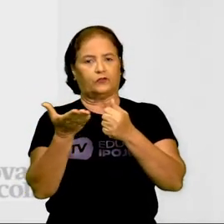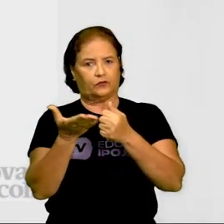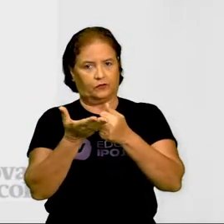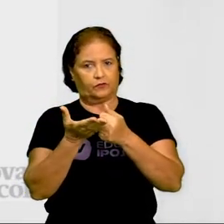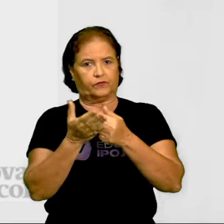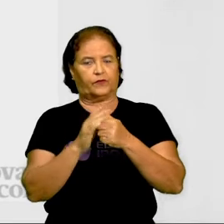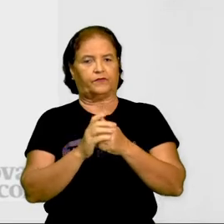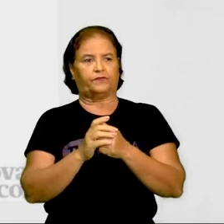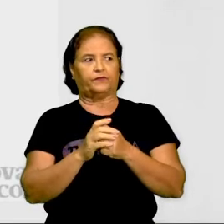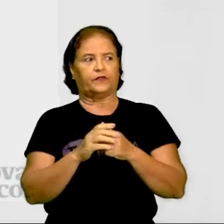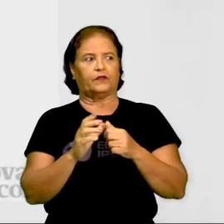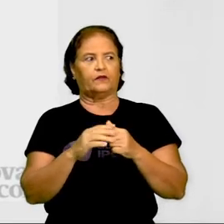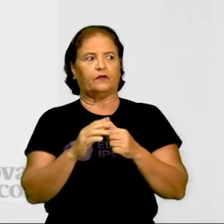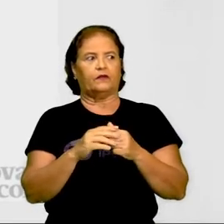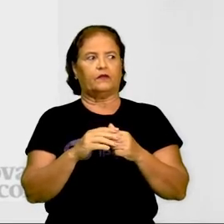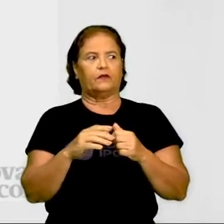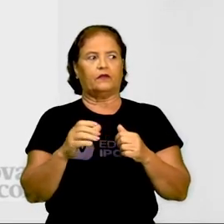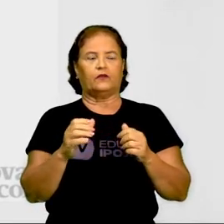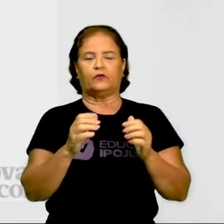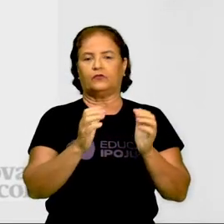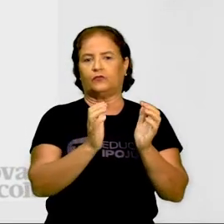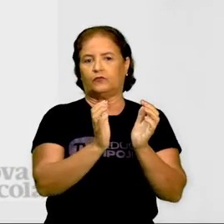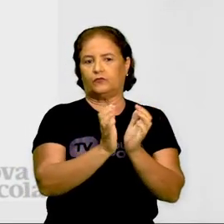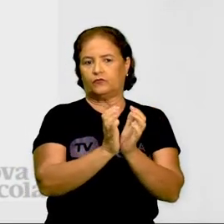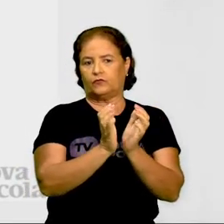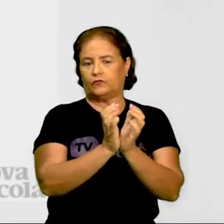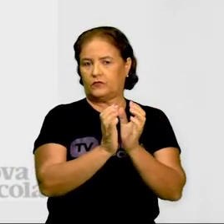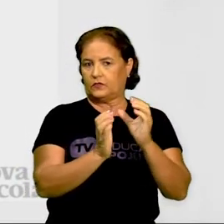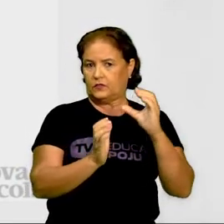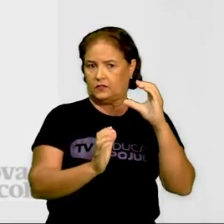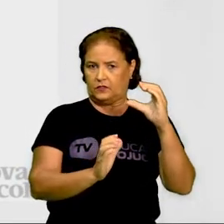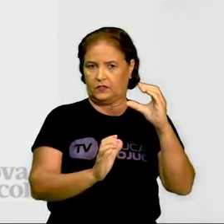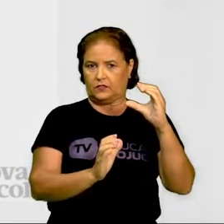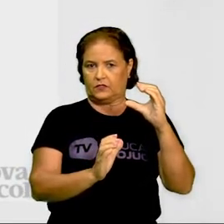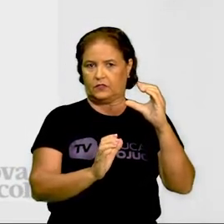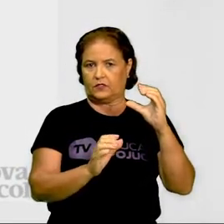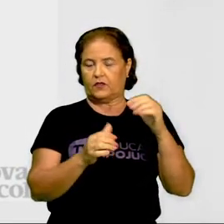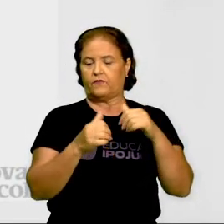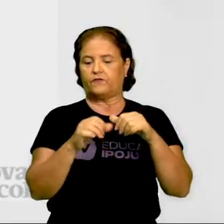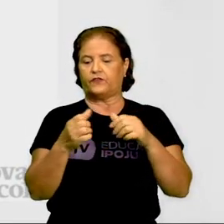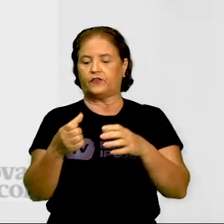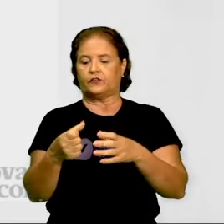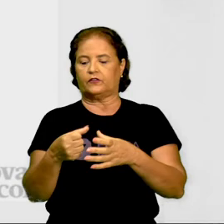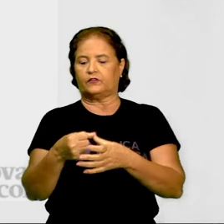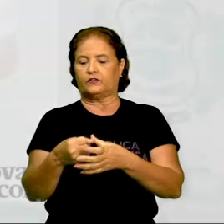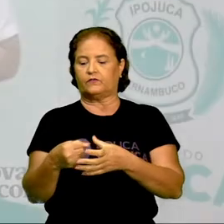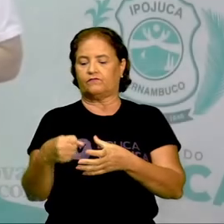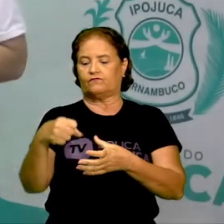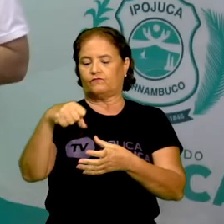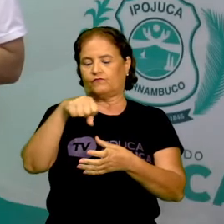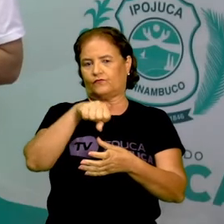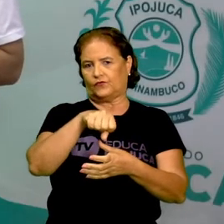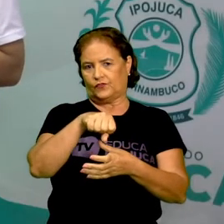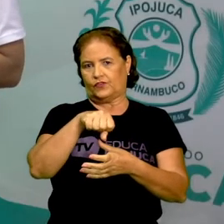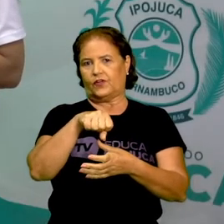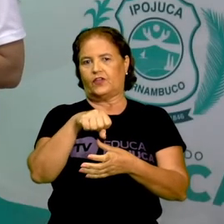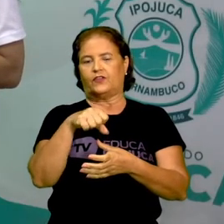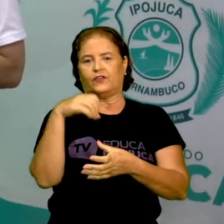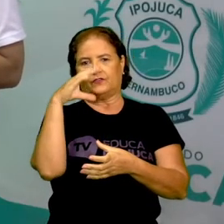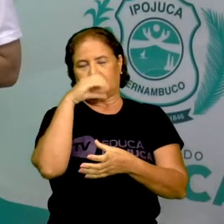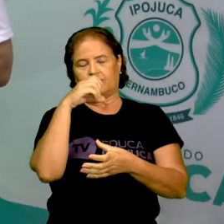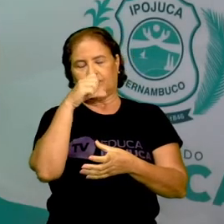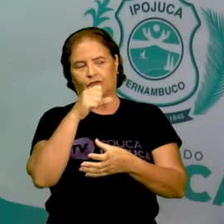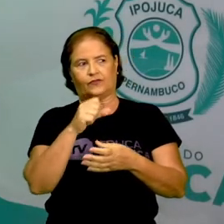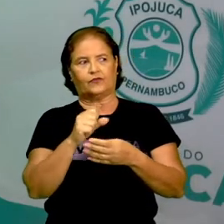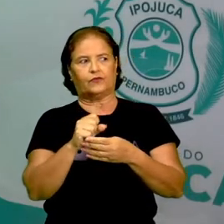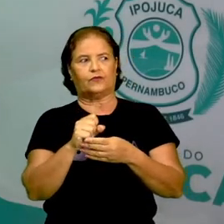bem. E no caso aqui, né, o conjunto C ficaria onde? Nesta jarrinha de suco